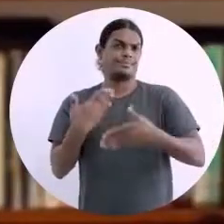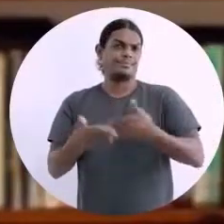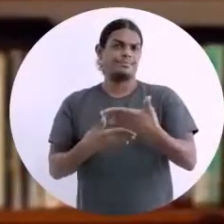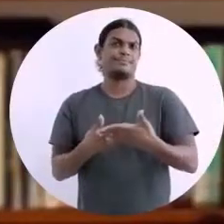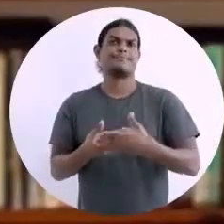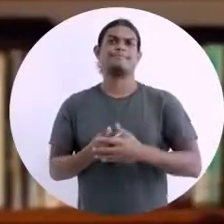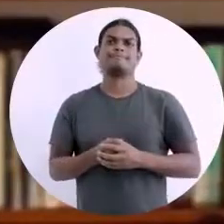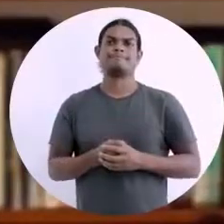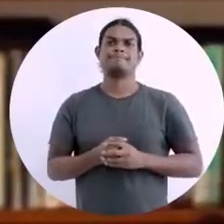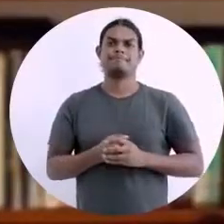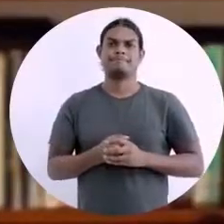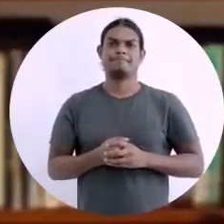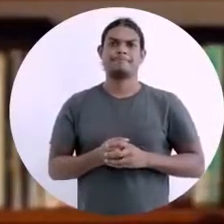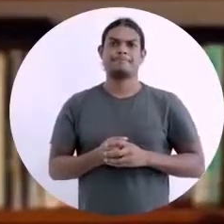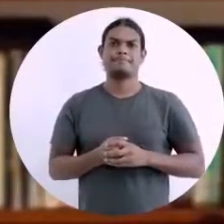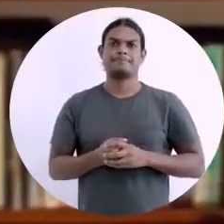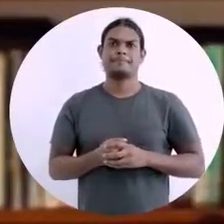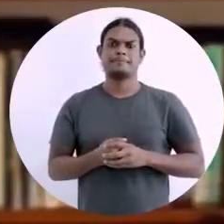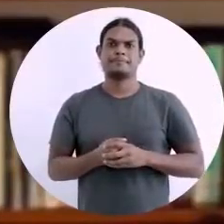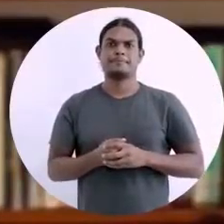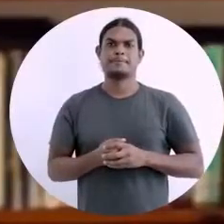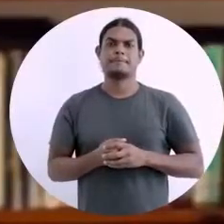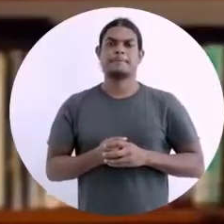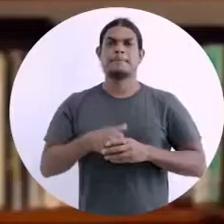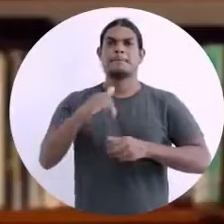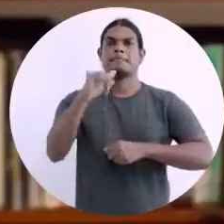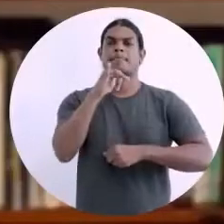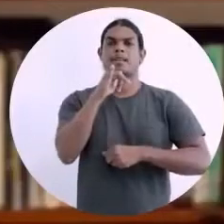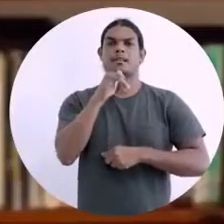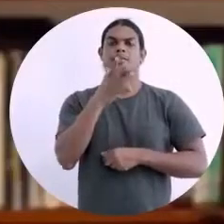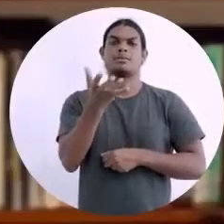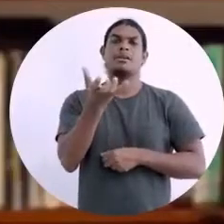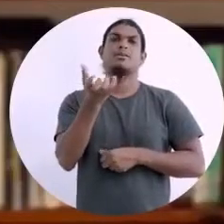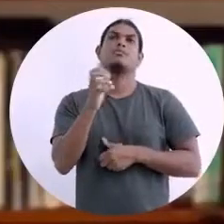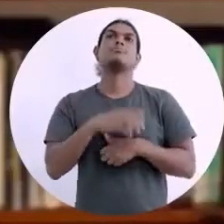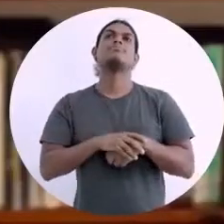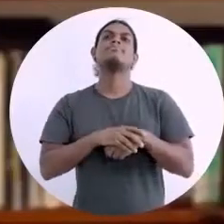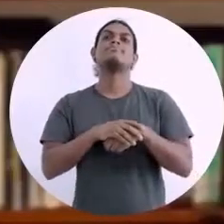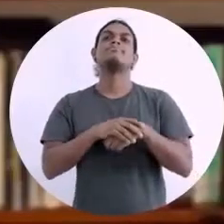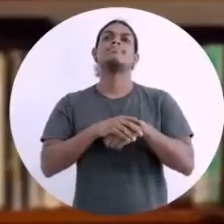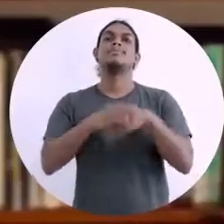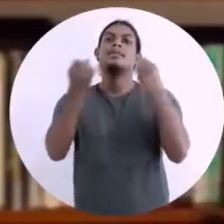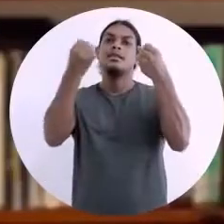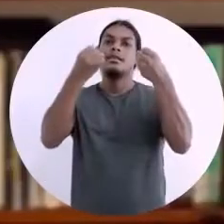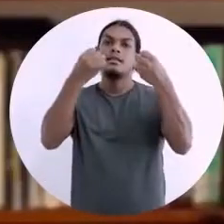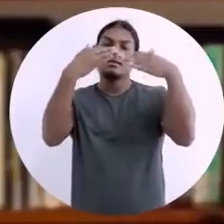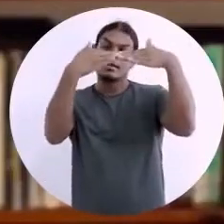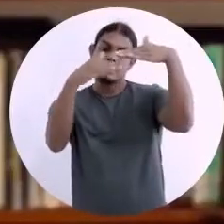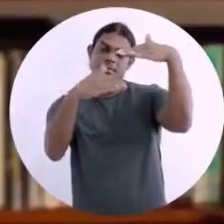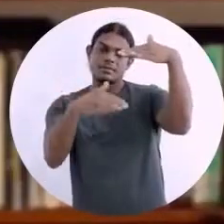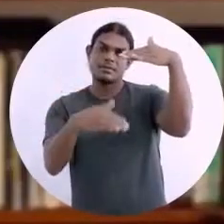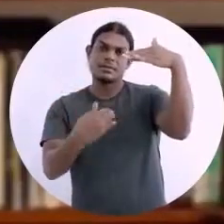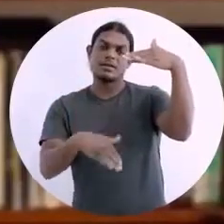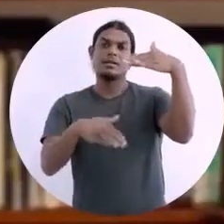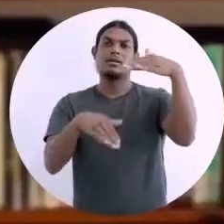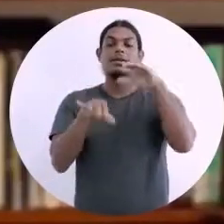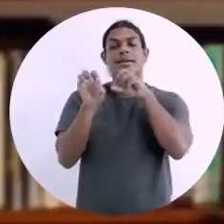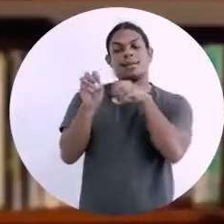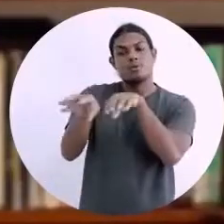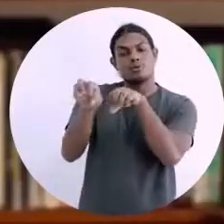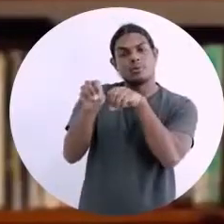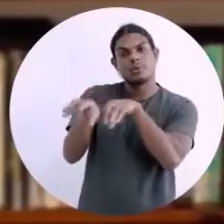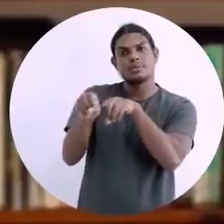os assuntos. Se vocês procurarem, por exemplo, eu quero classificar o assunto educação. Educação,